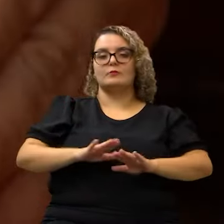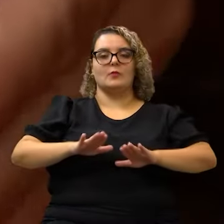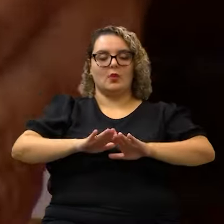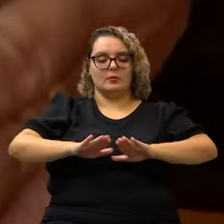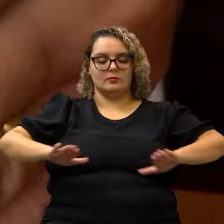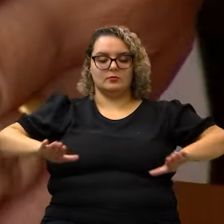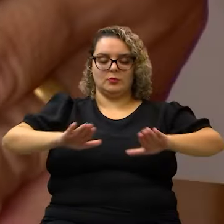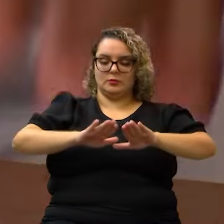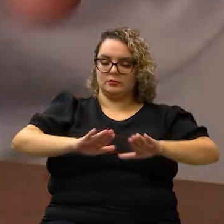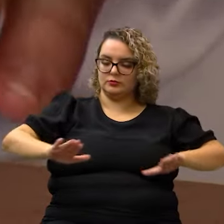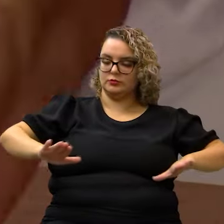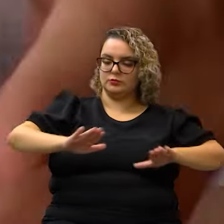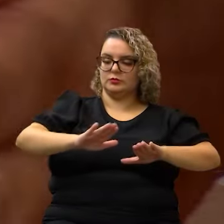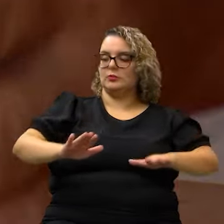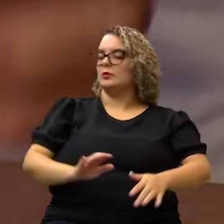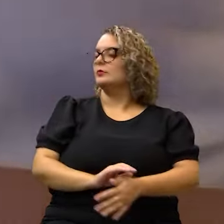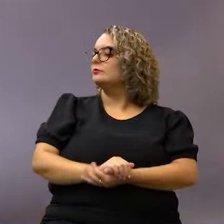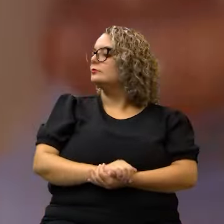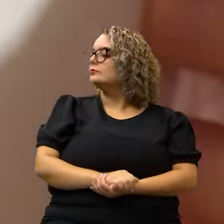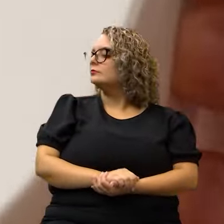Pronto, dá uma esticadinha.